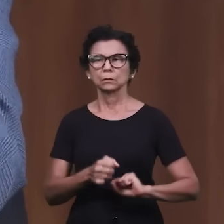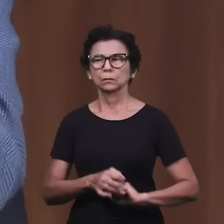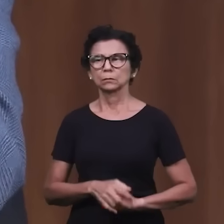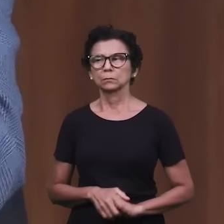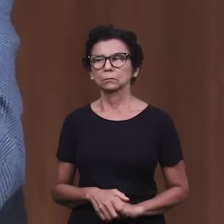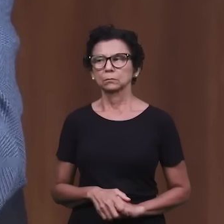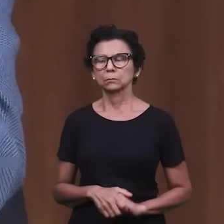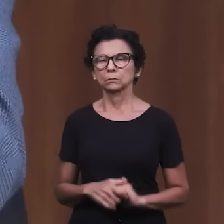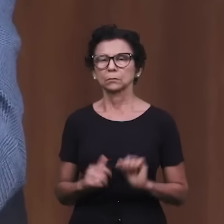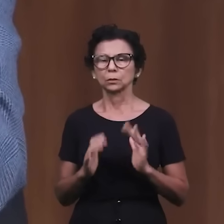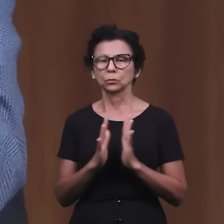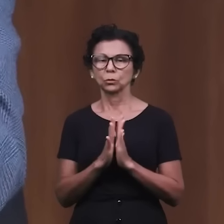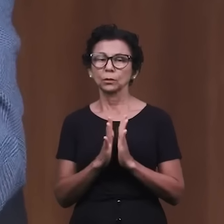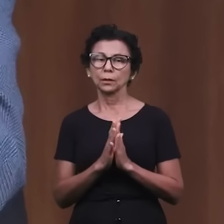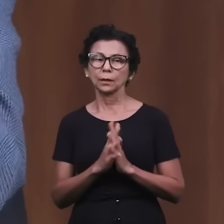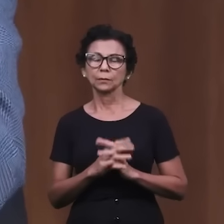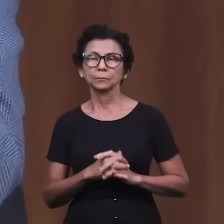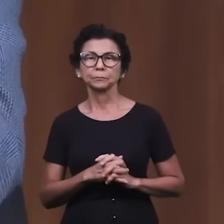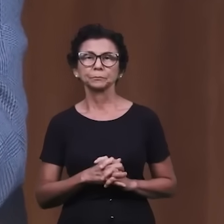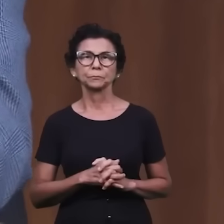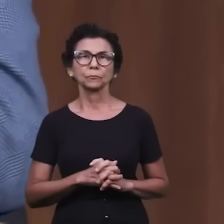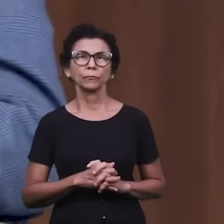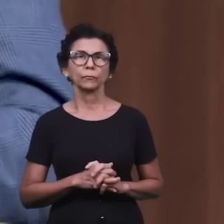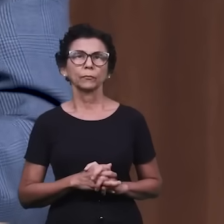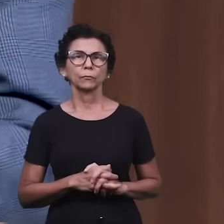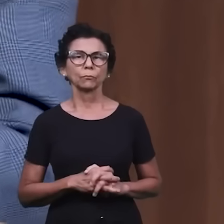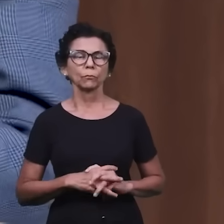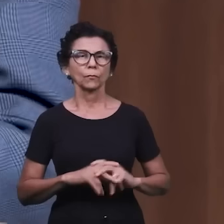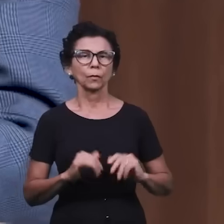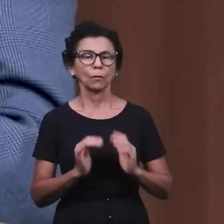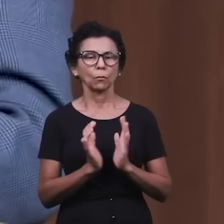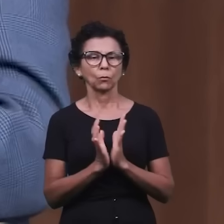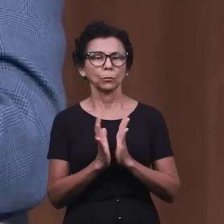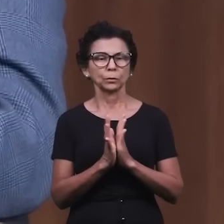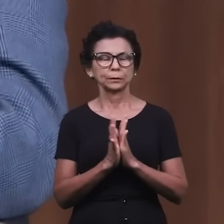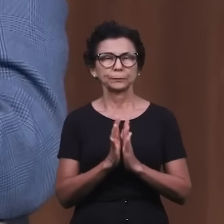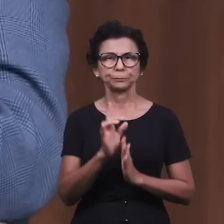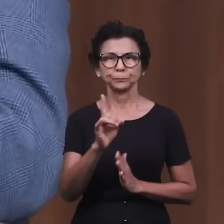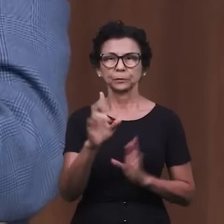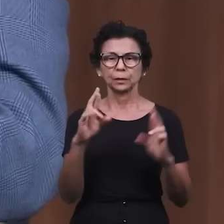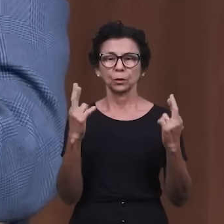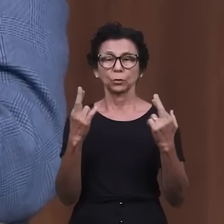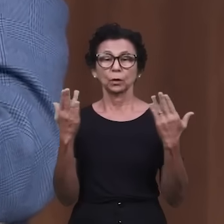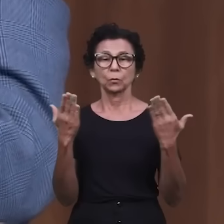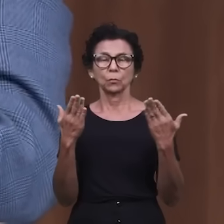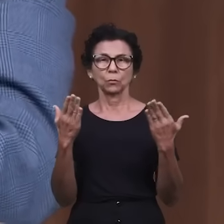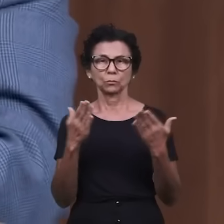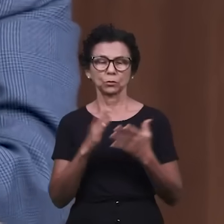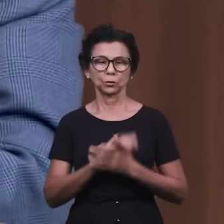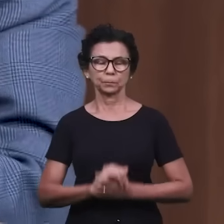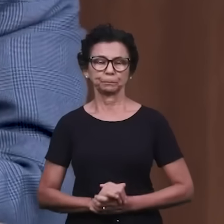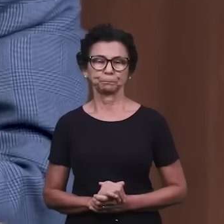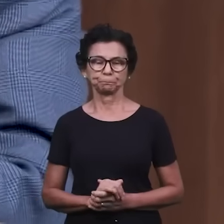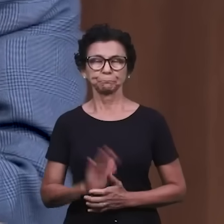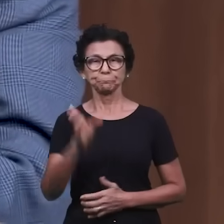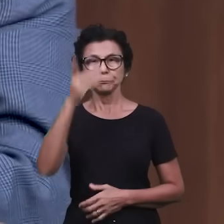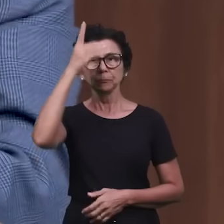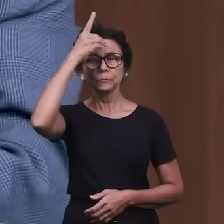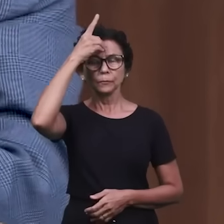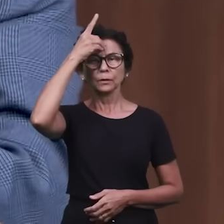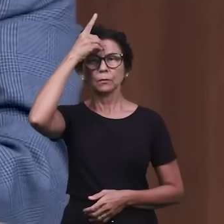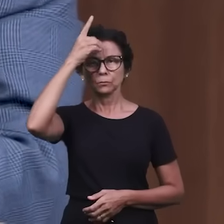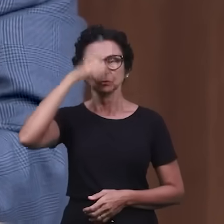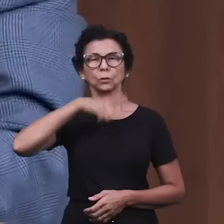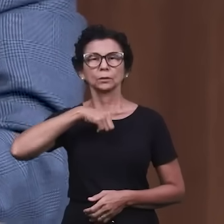que... O grupo de intercessão, você vê uma reunião hoje, o grupo de intercessão, os dons